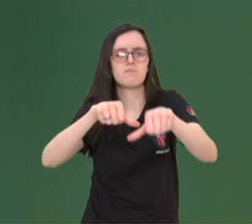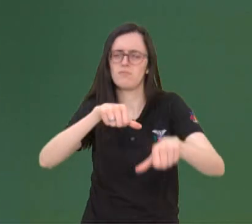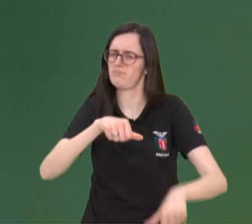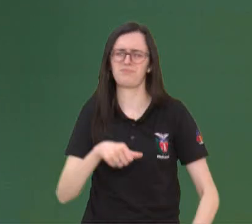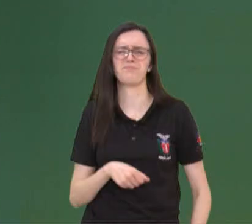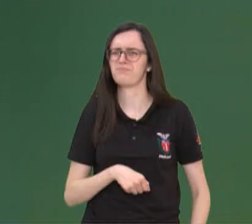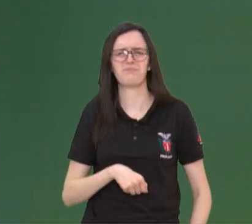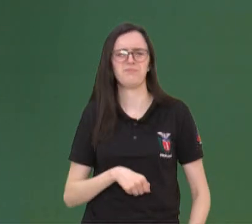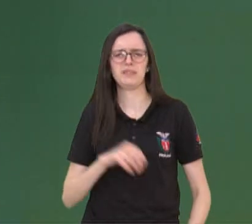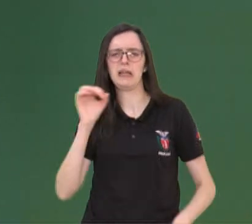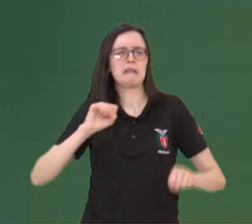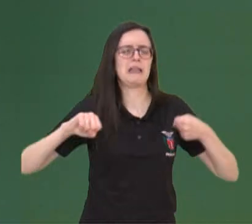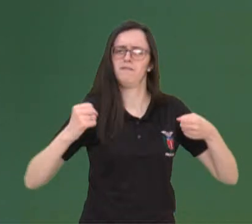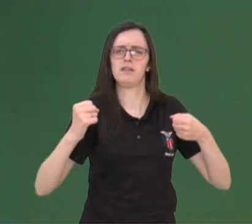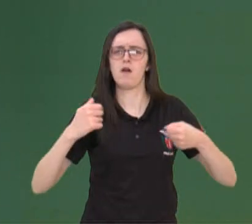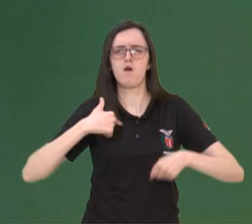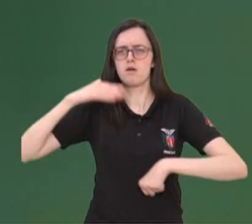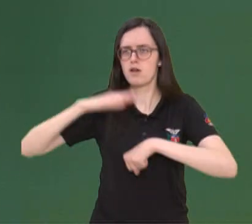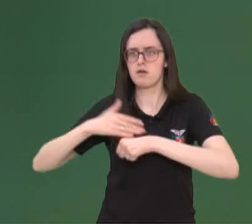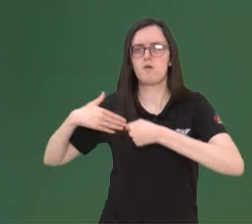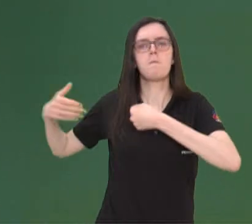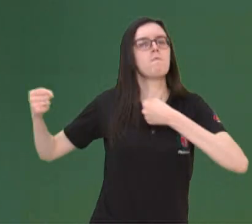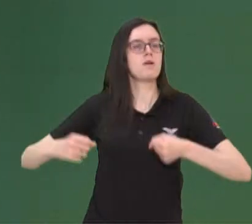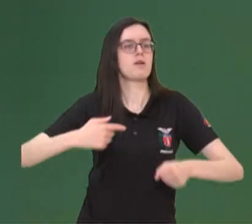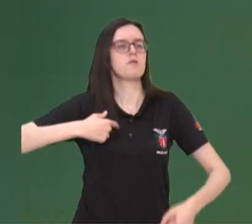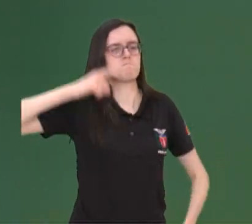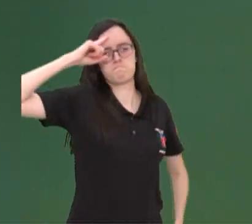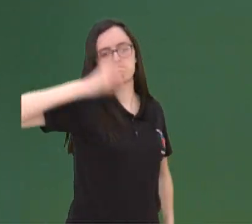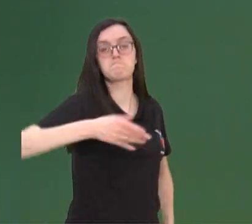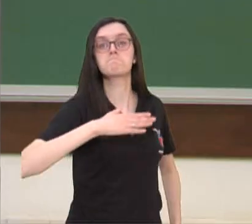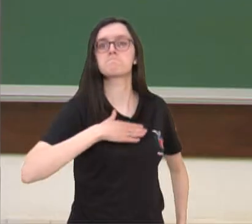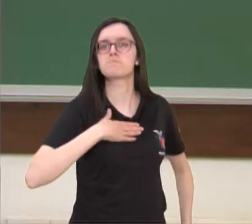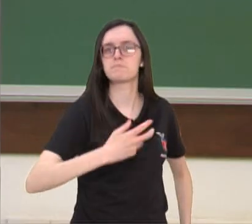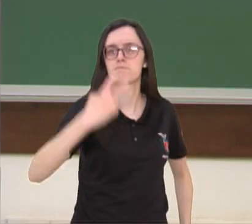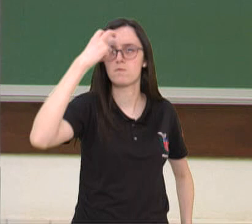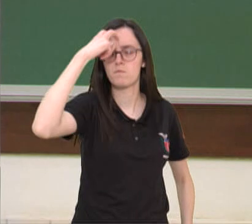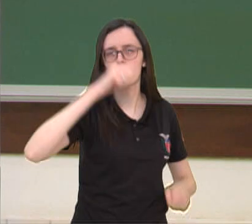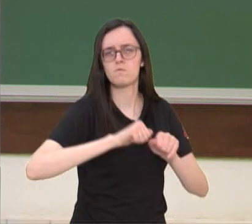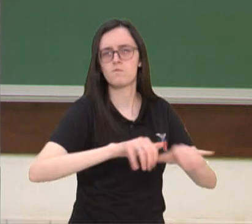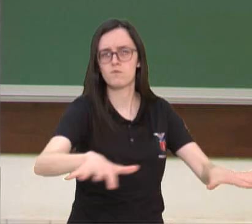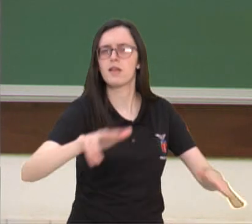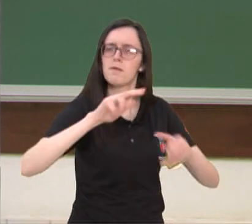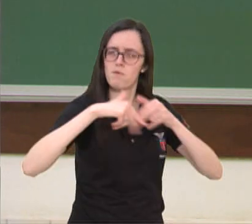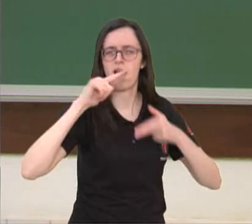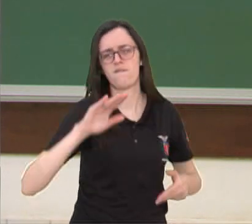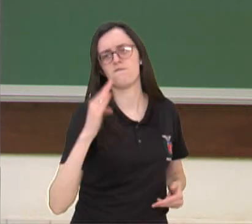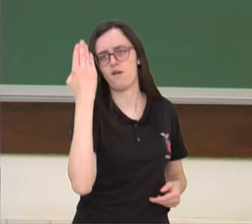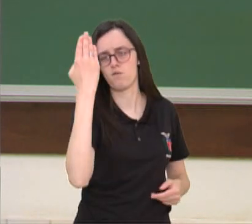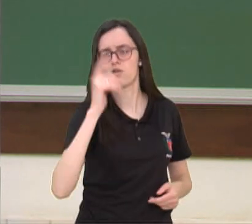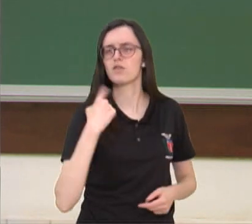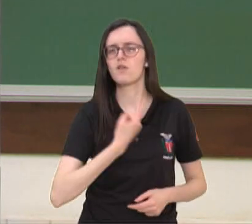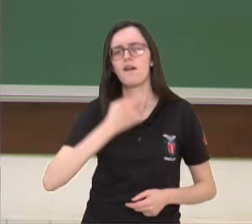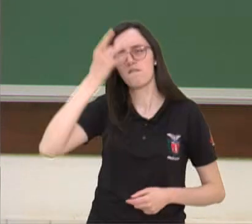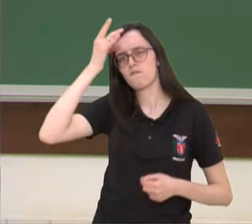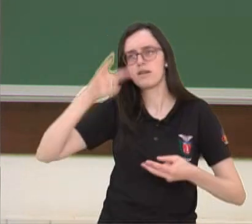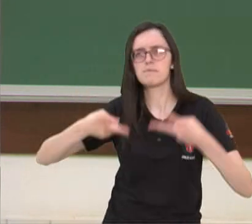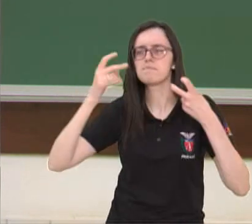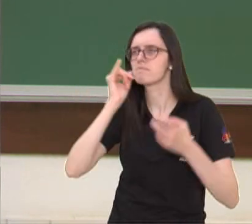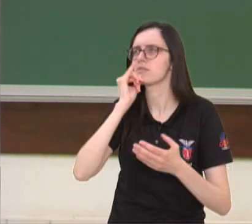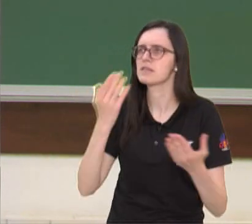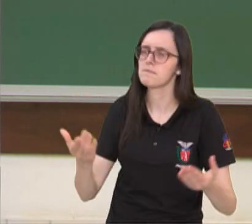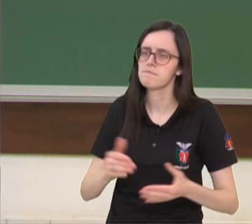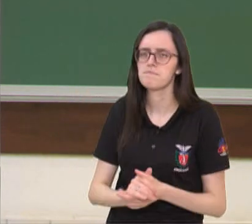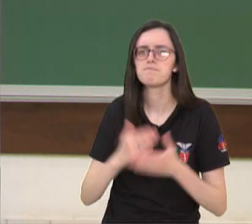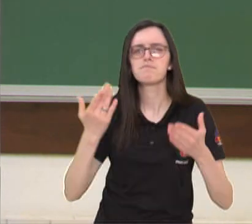a cultura deles mesmos, né? Isso fica muito fácil de nós percebermos, por exemplo, quando a